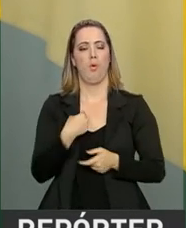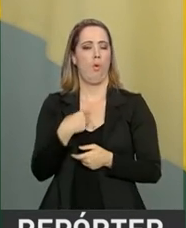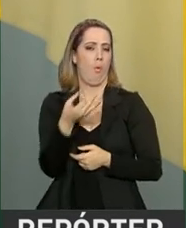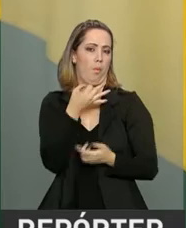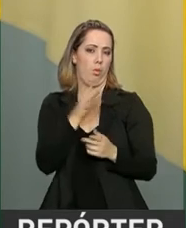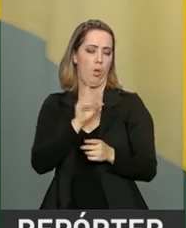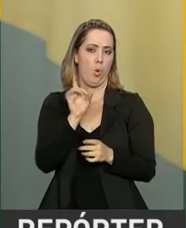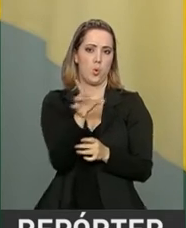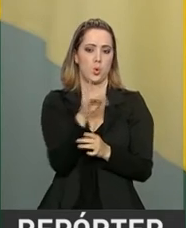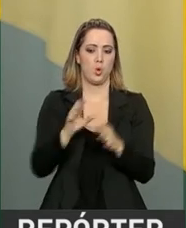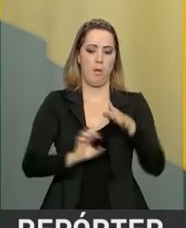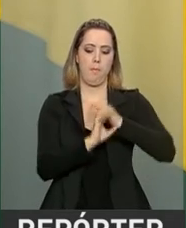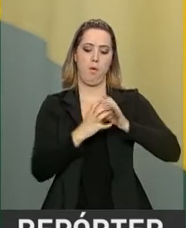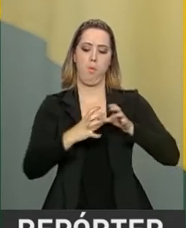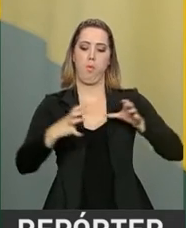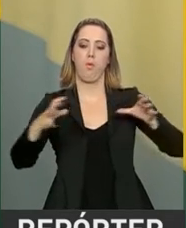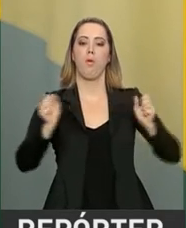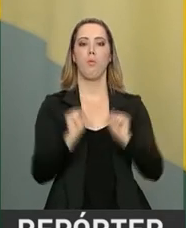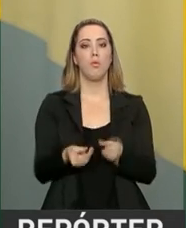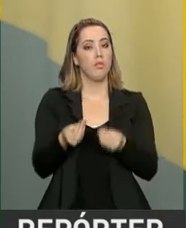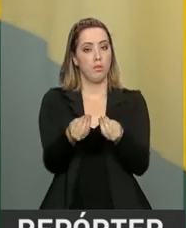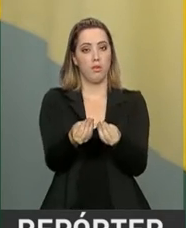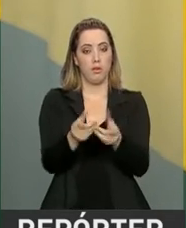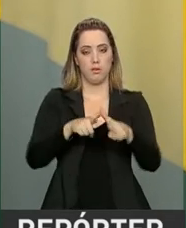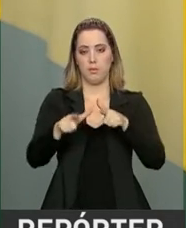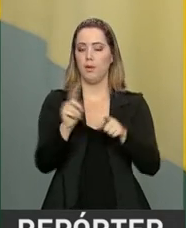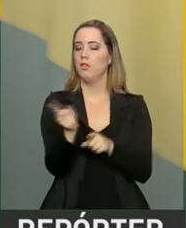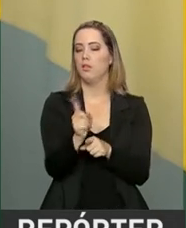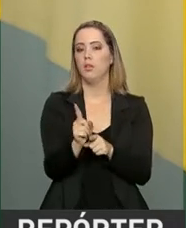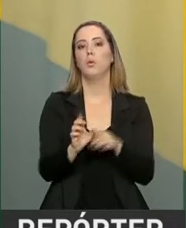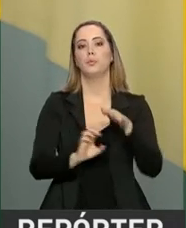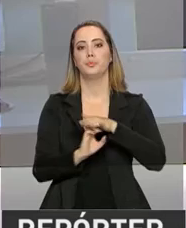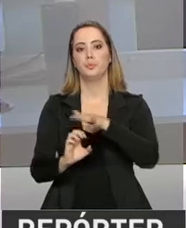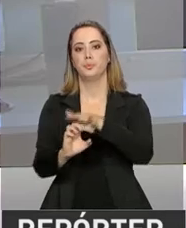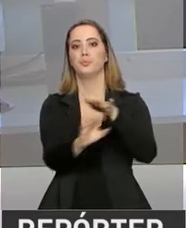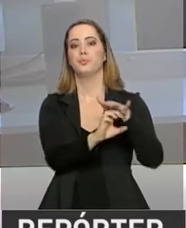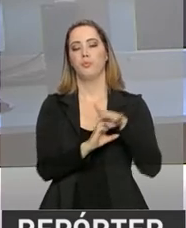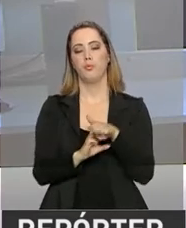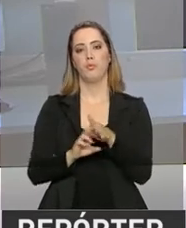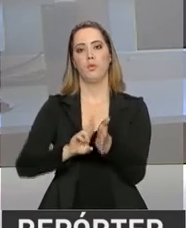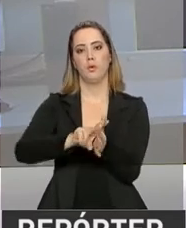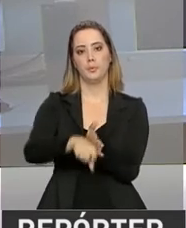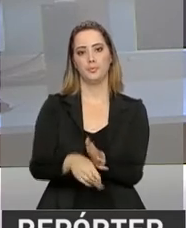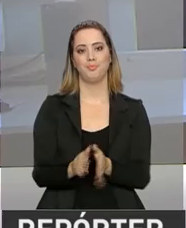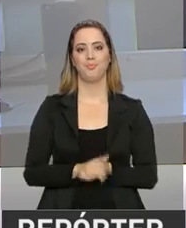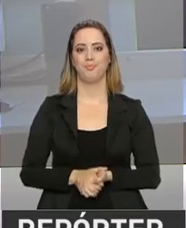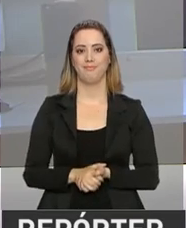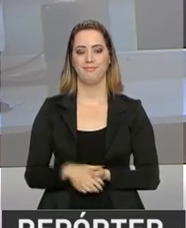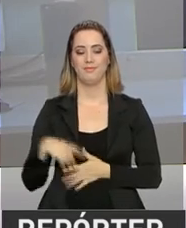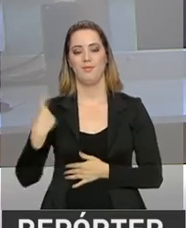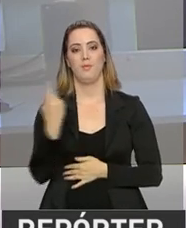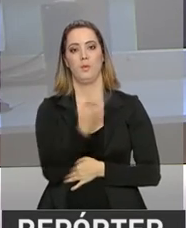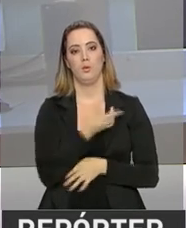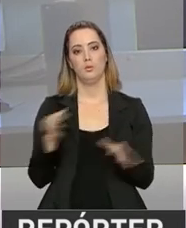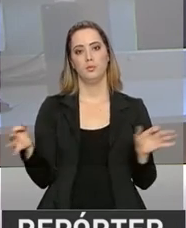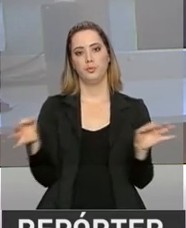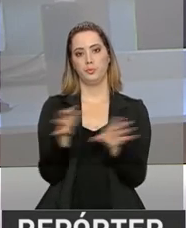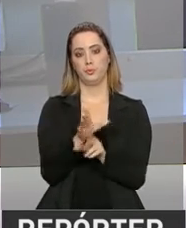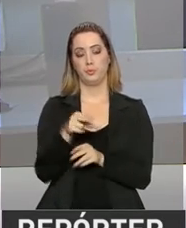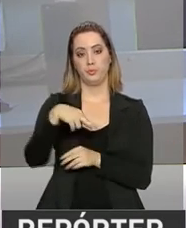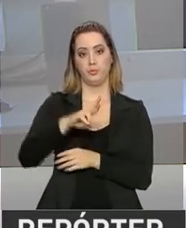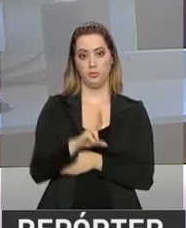emprego e sabem que o emprego é o mote principal do nosso governo e assim termina esta edição do repórter